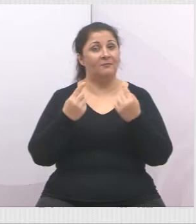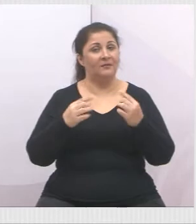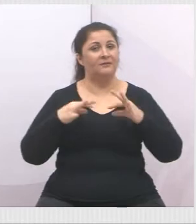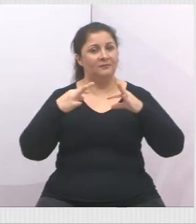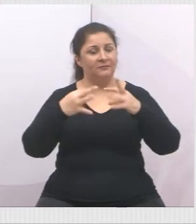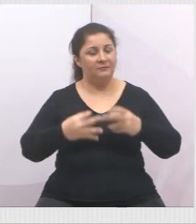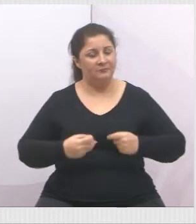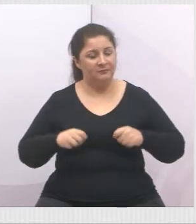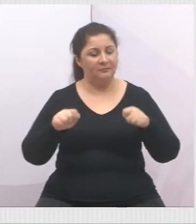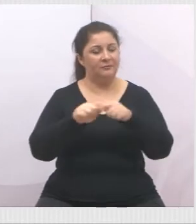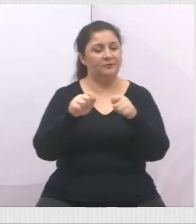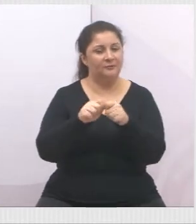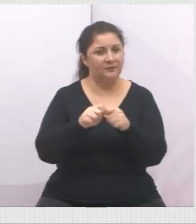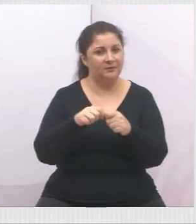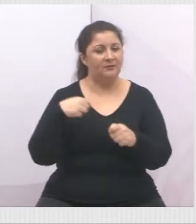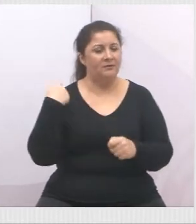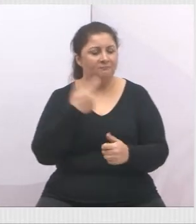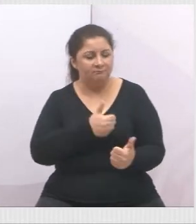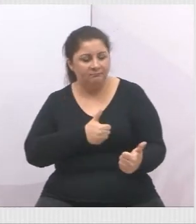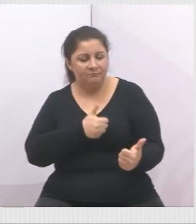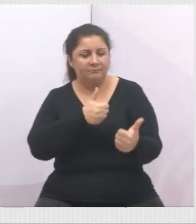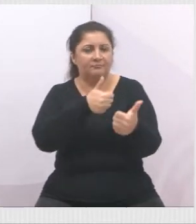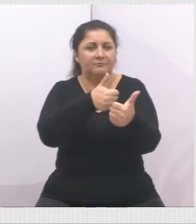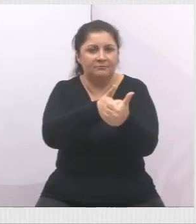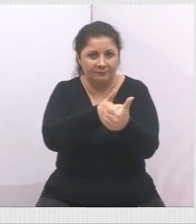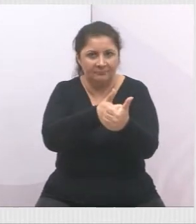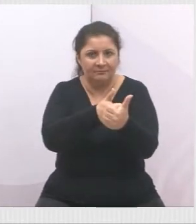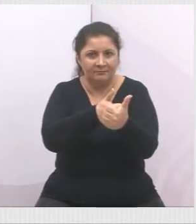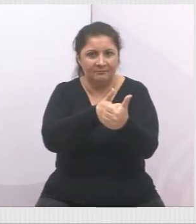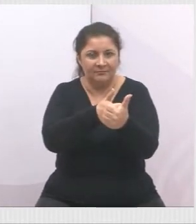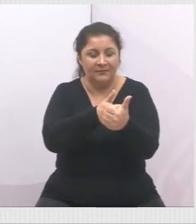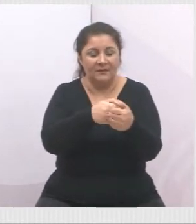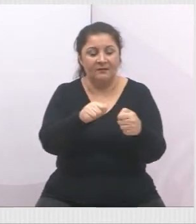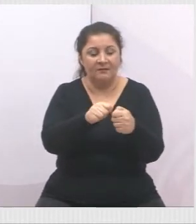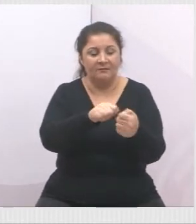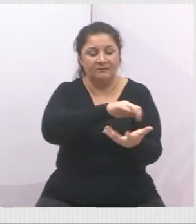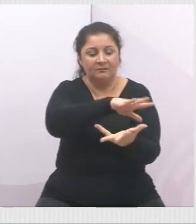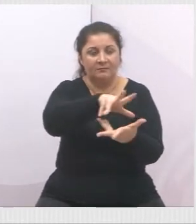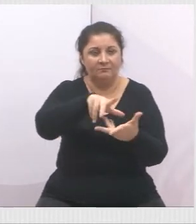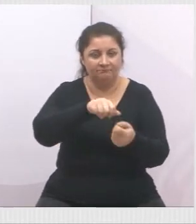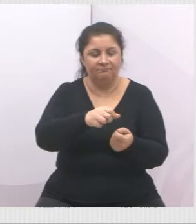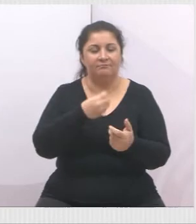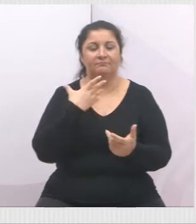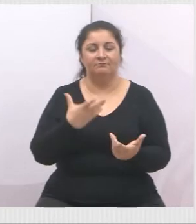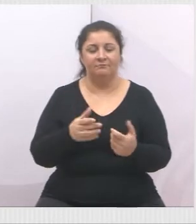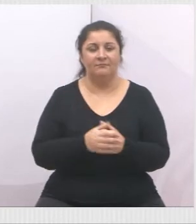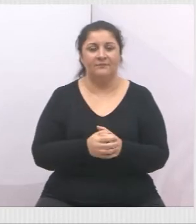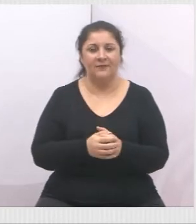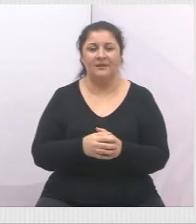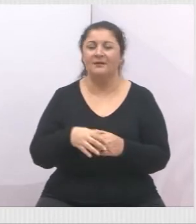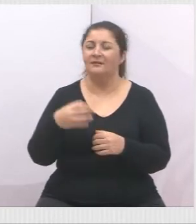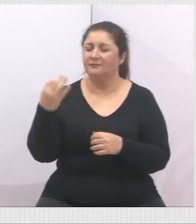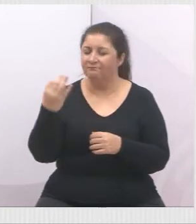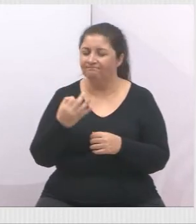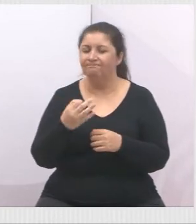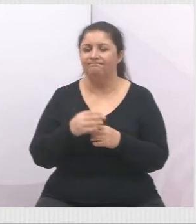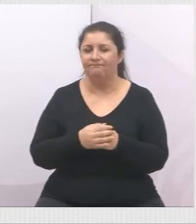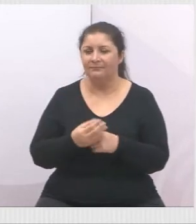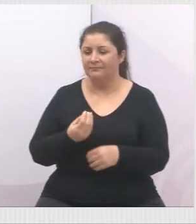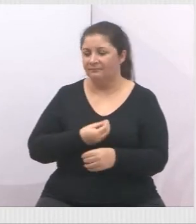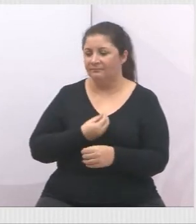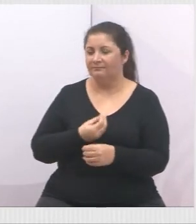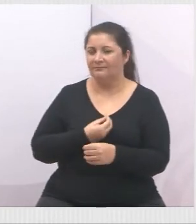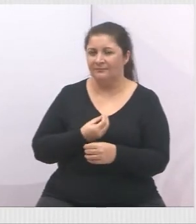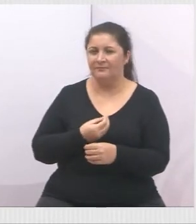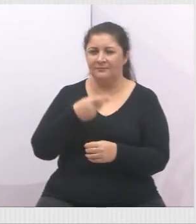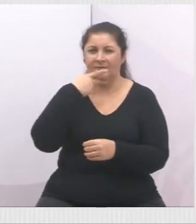ações e a nossa presença trazem algo para o mundo, e com certeza a presença dele causou